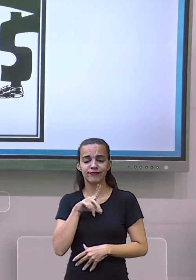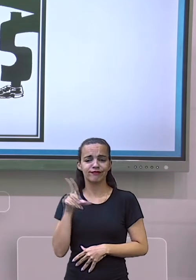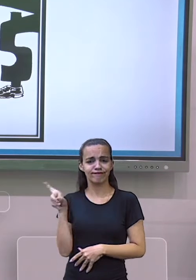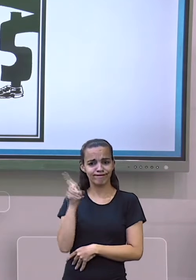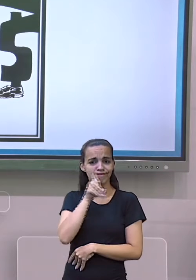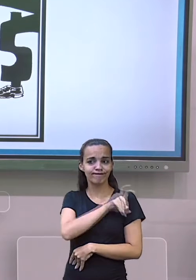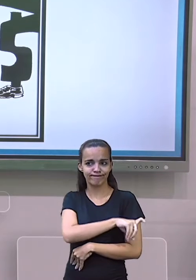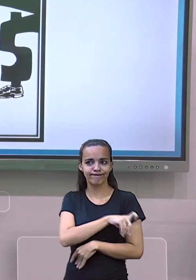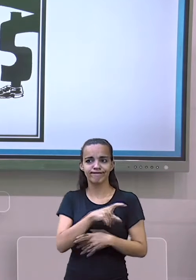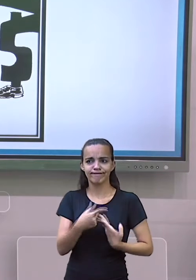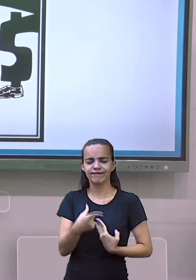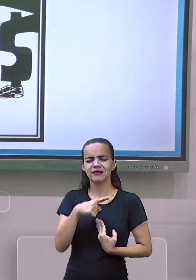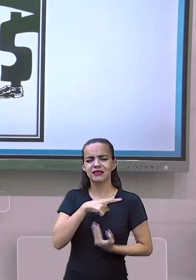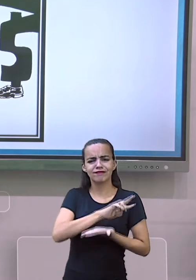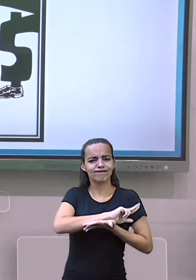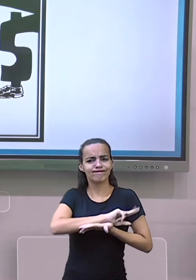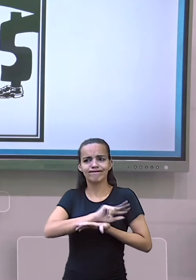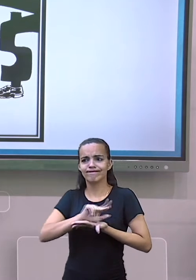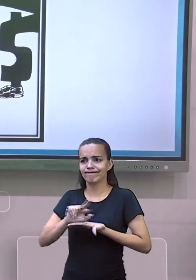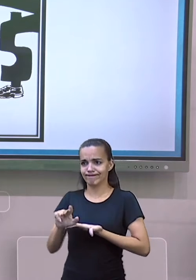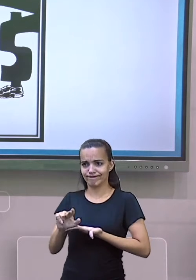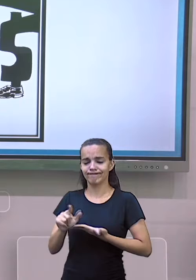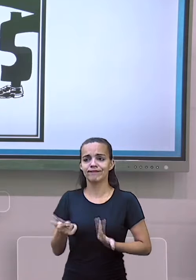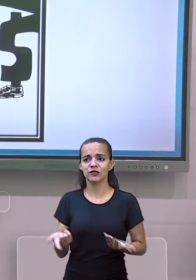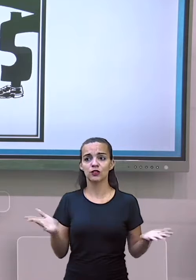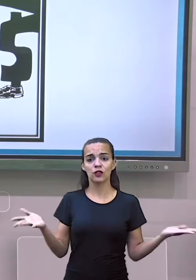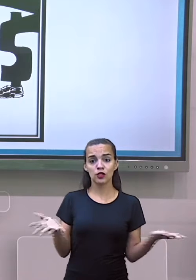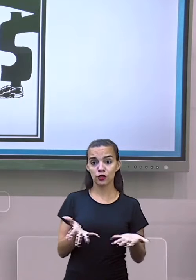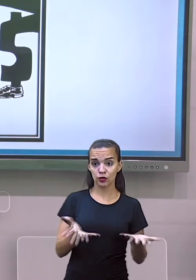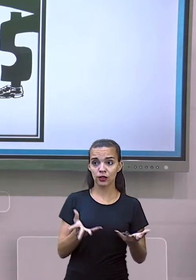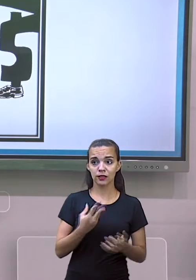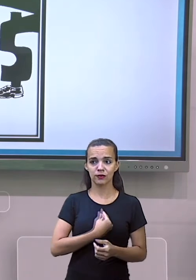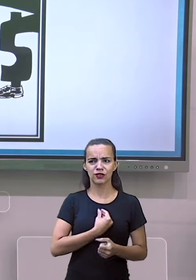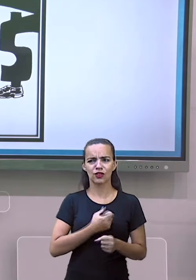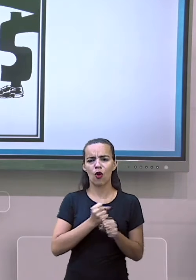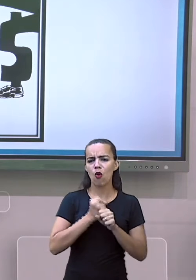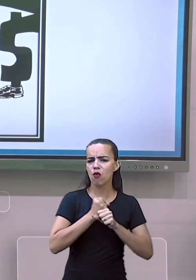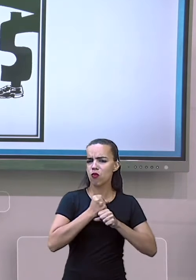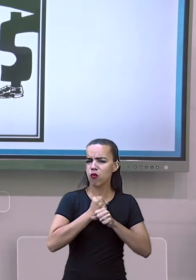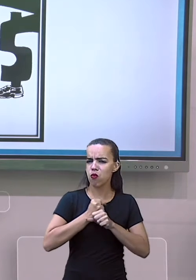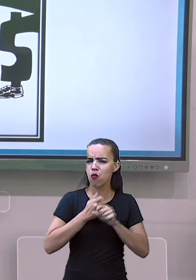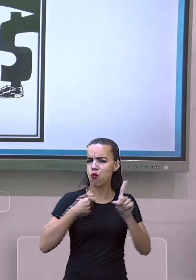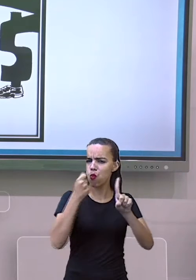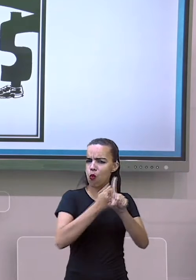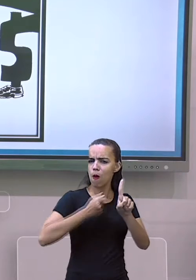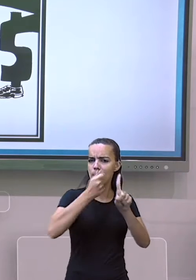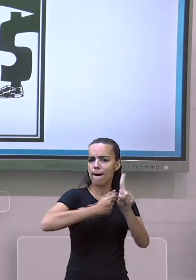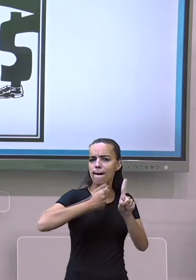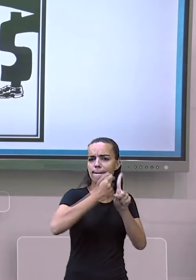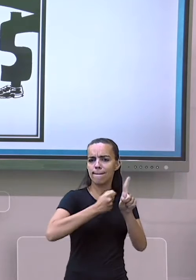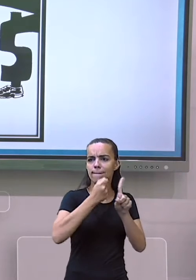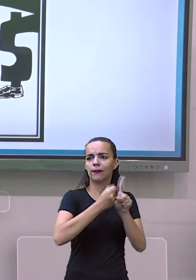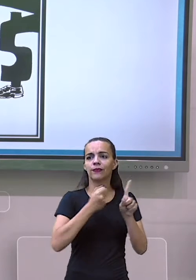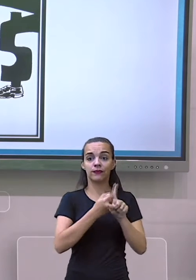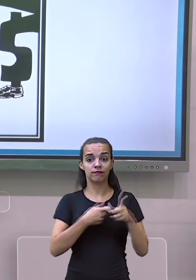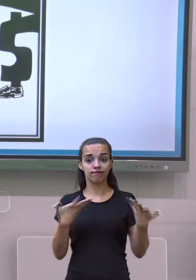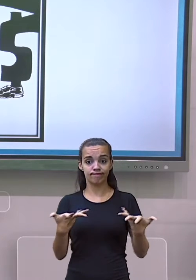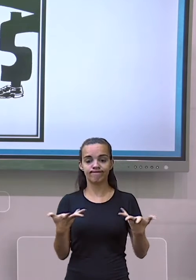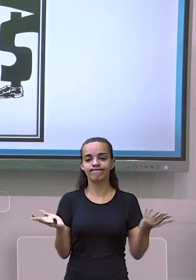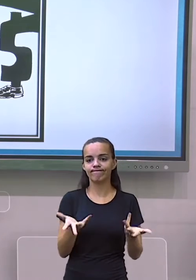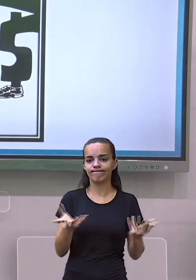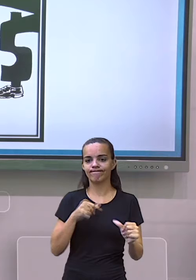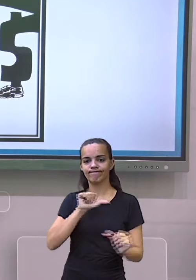exata, bem diferente do que conhecemos hoje, depois de inúmeras lutas civis que